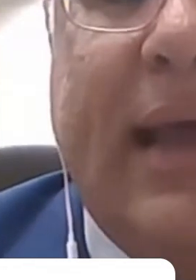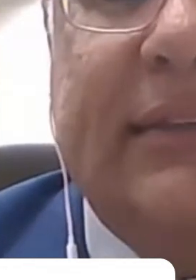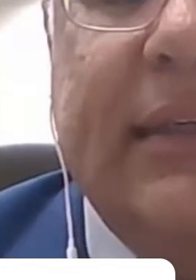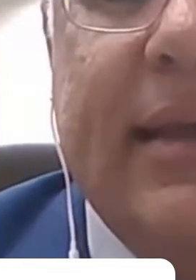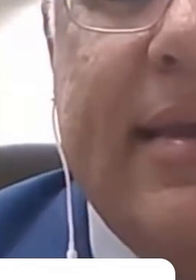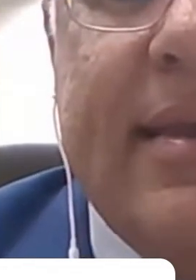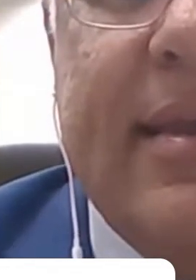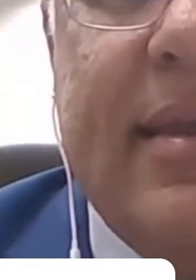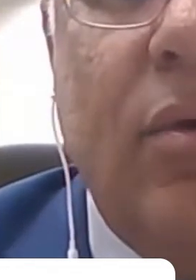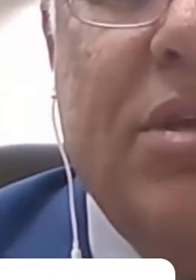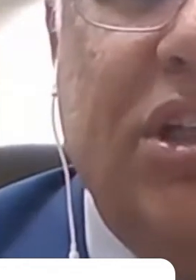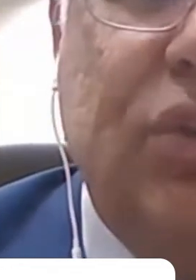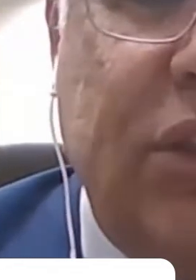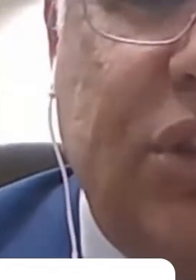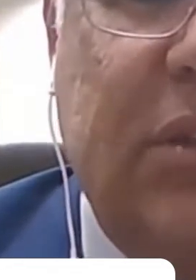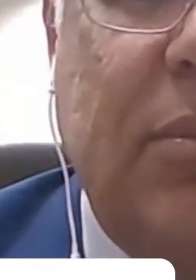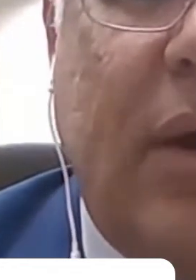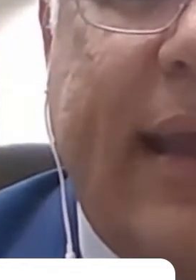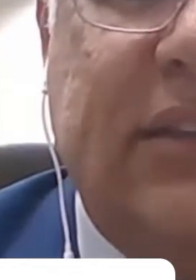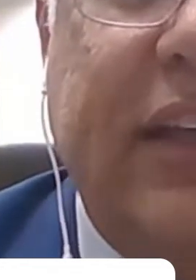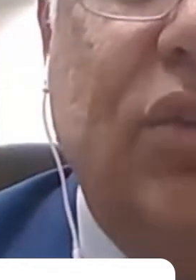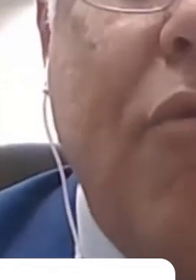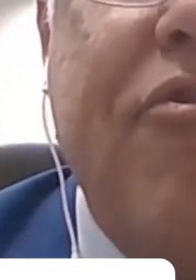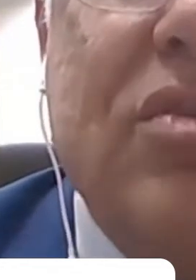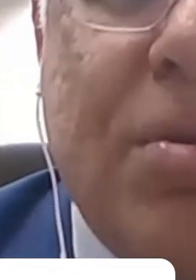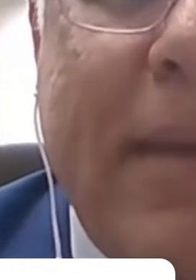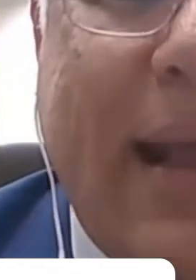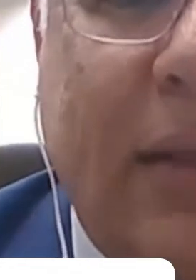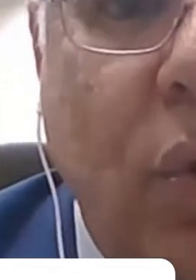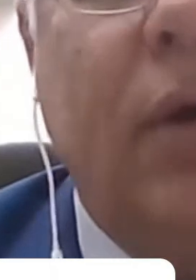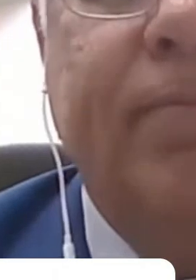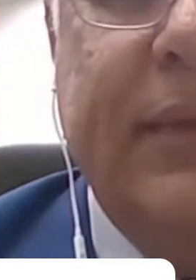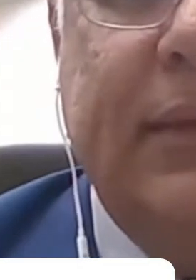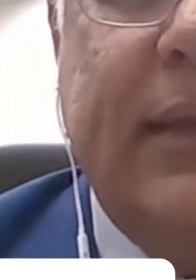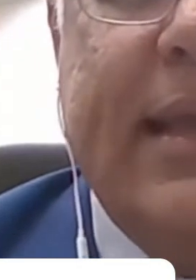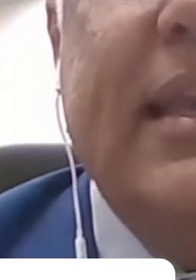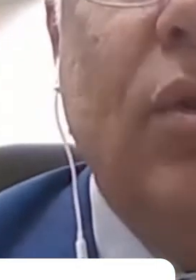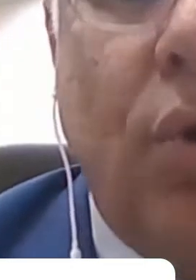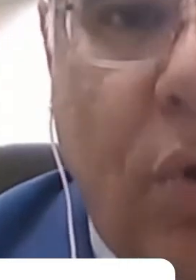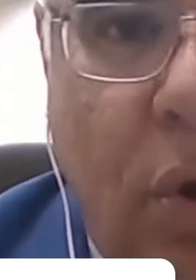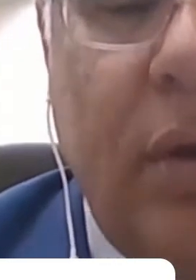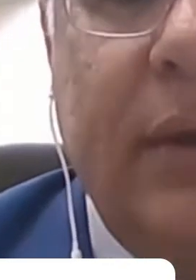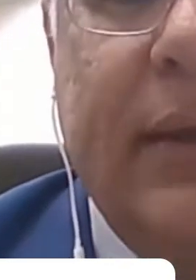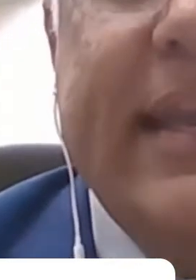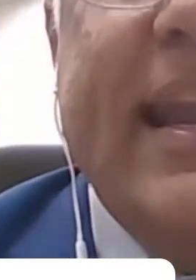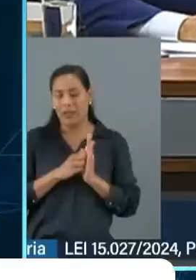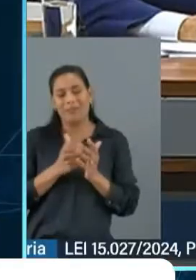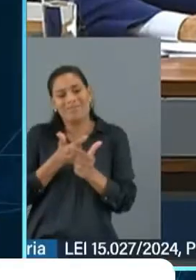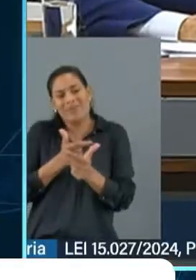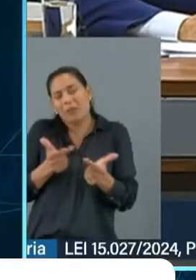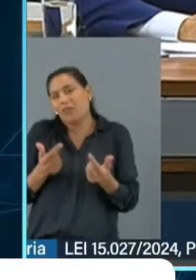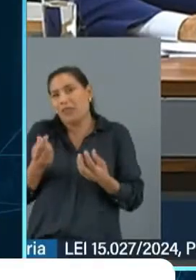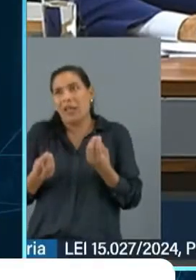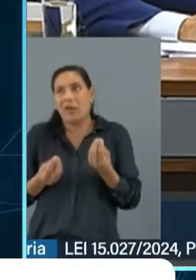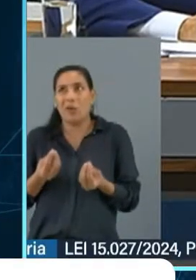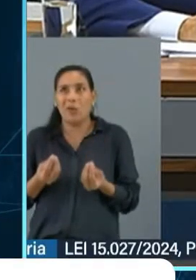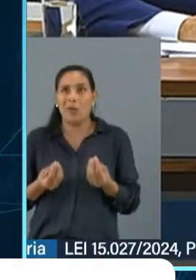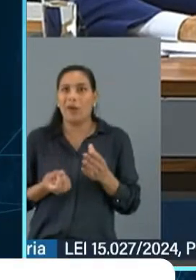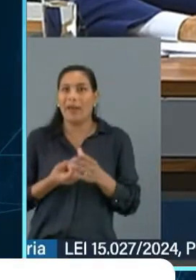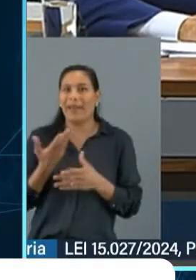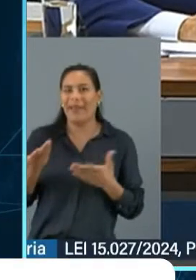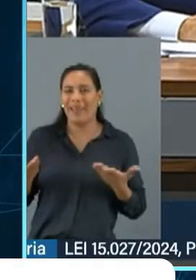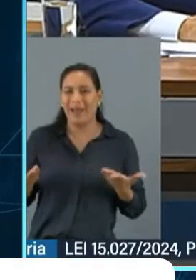de comorbidades, e o ministro Alexandre de Moraes fez ouvido de mercador, né, ignorou, e ele morreu sob a